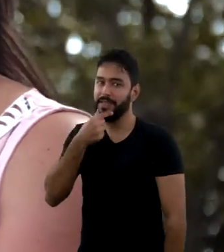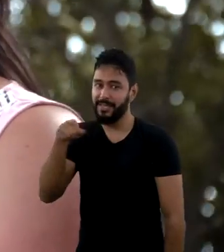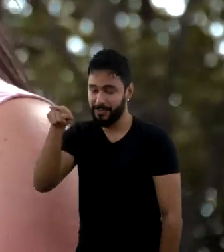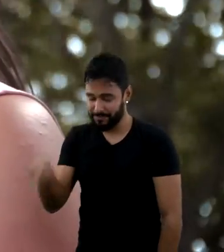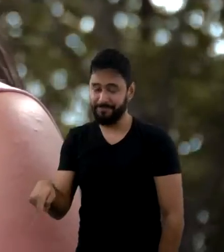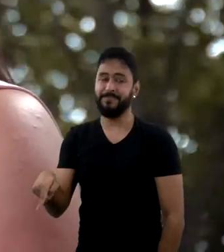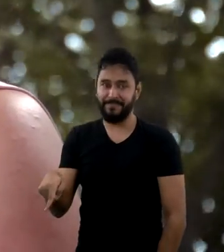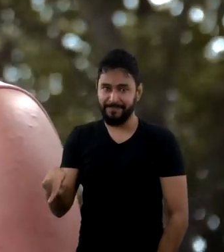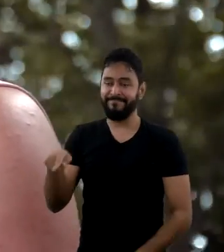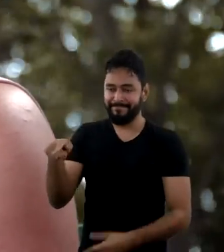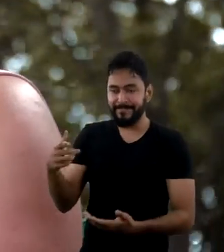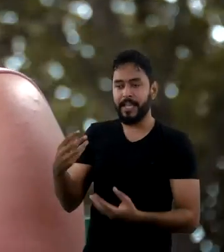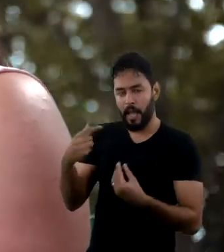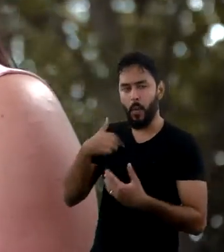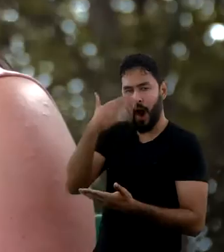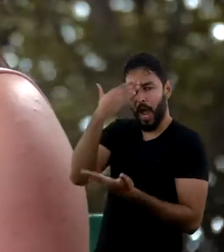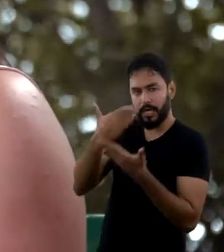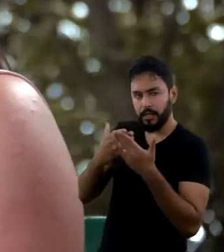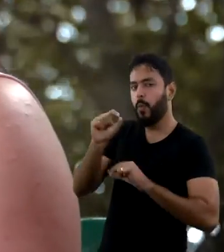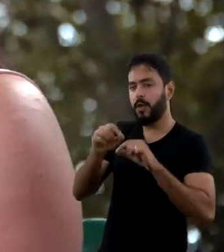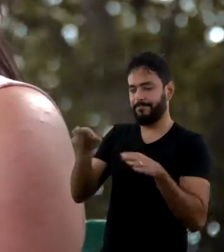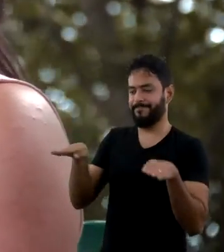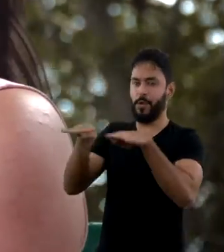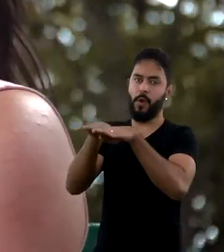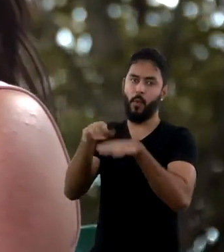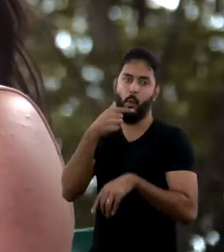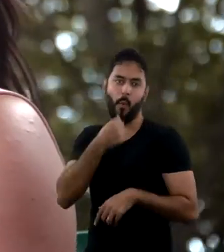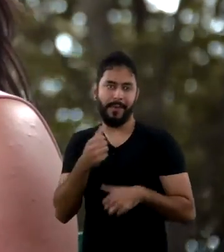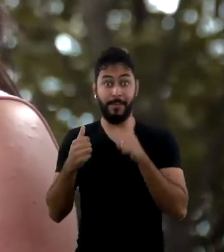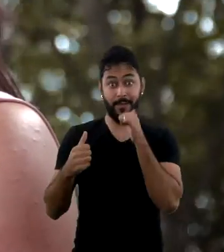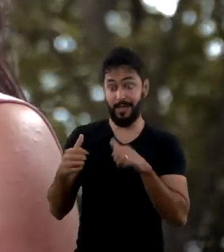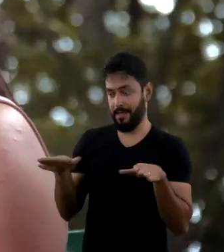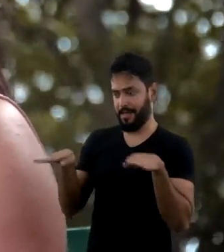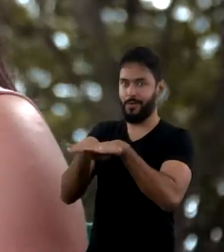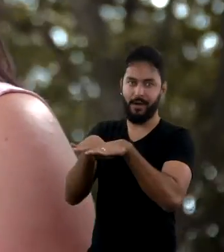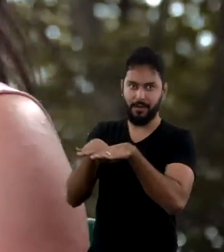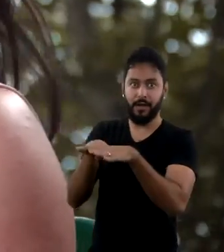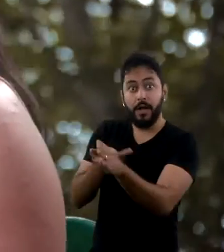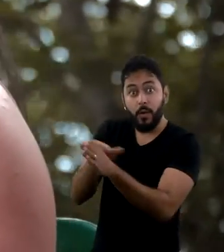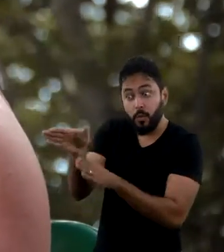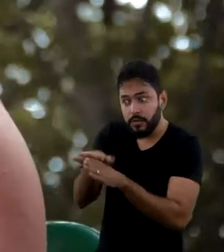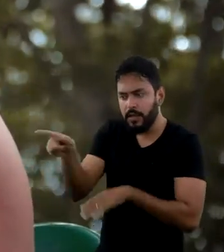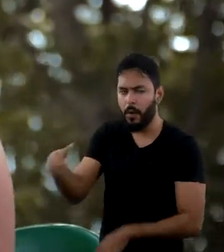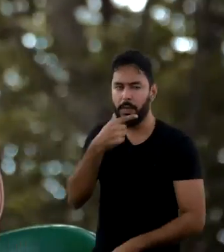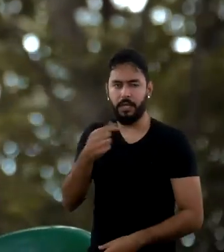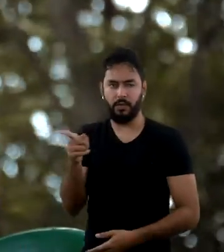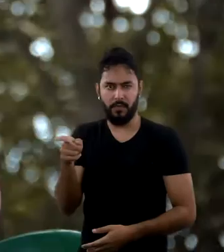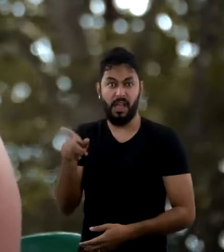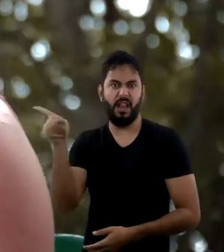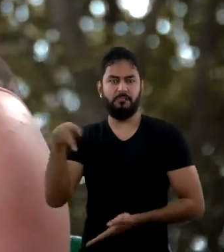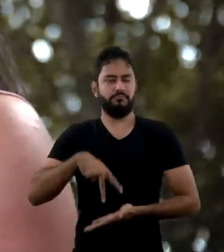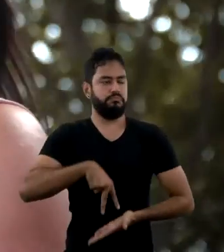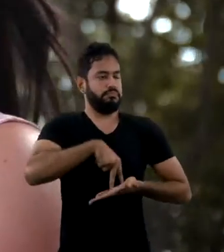menino dentro daquilo que eu acredito, na perspectiva de igualdade entre homens e mulheres, né? Criar um menino que não se use